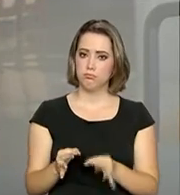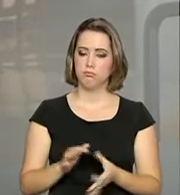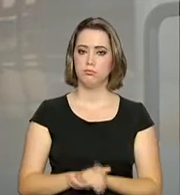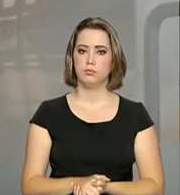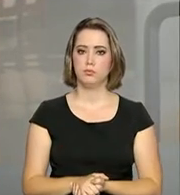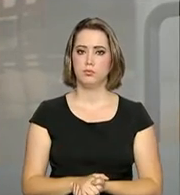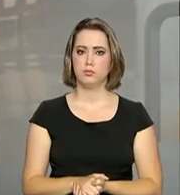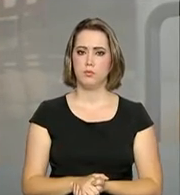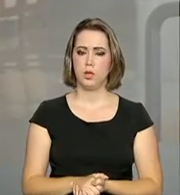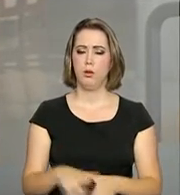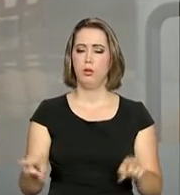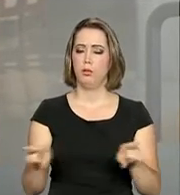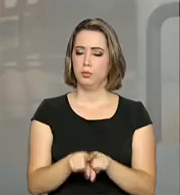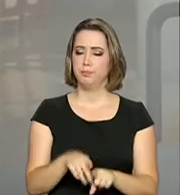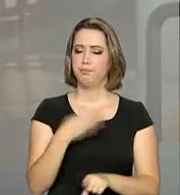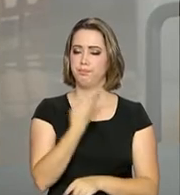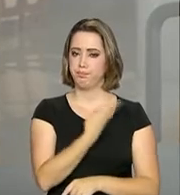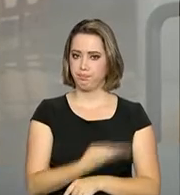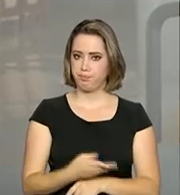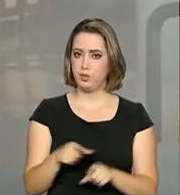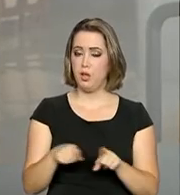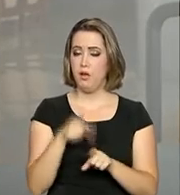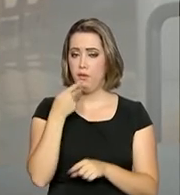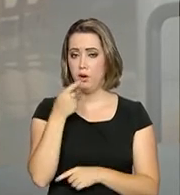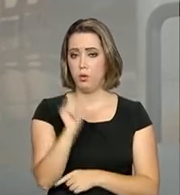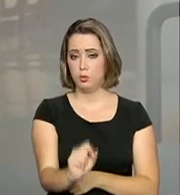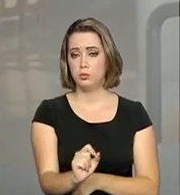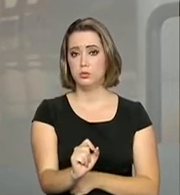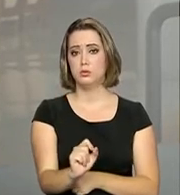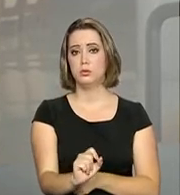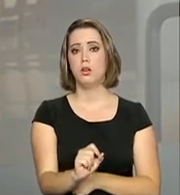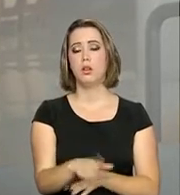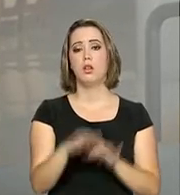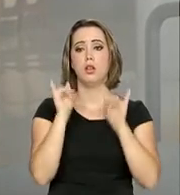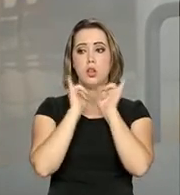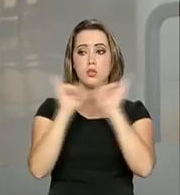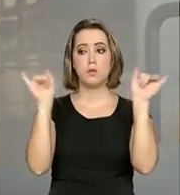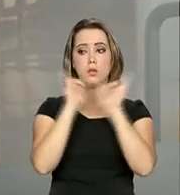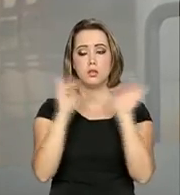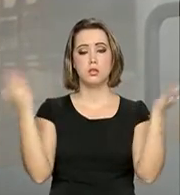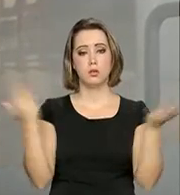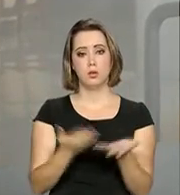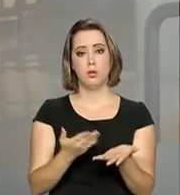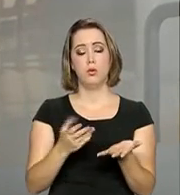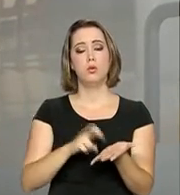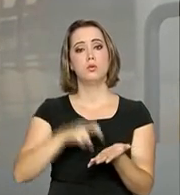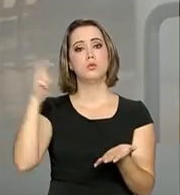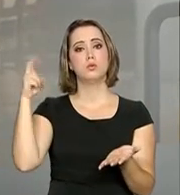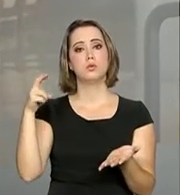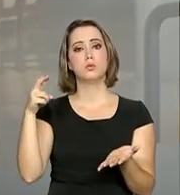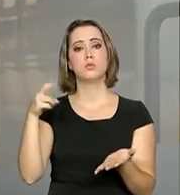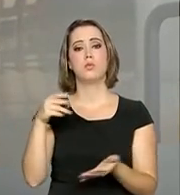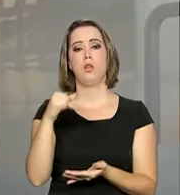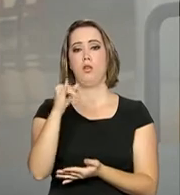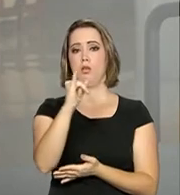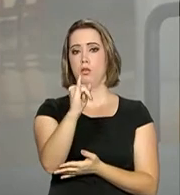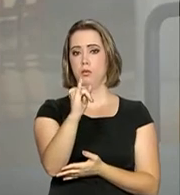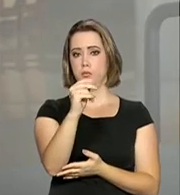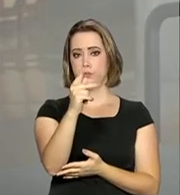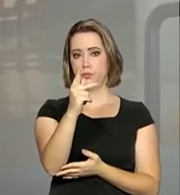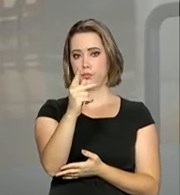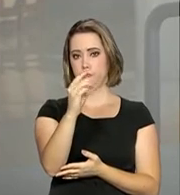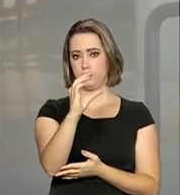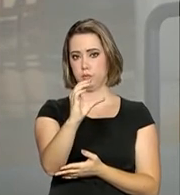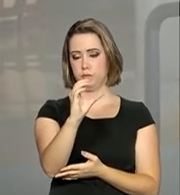Ainda por meio do porta-voz, o Michel Temer afirmou que a divulgação na manhã de hoje do Índice Nacional de Preço ao